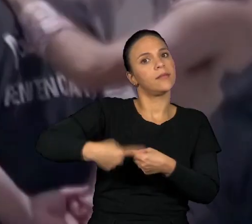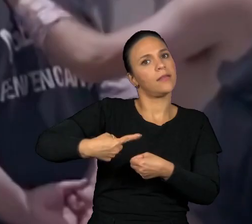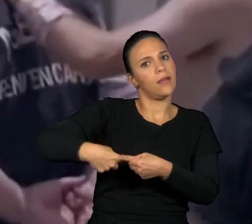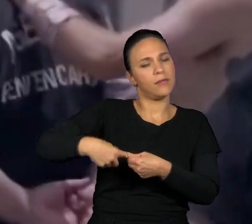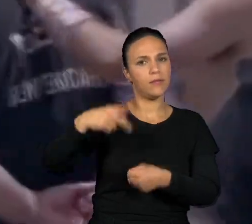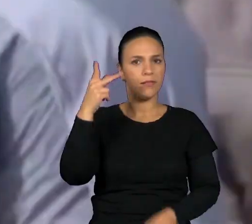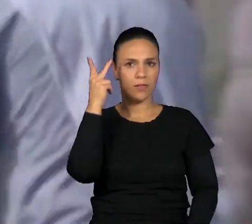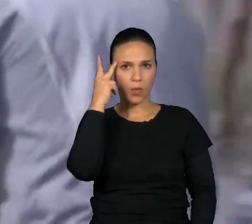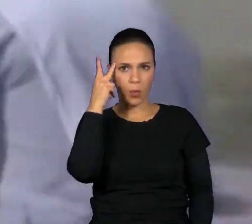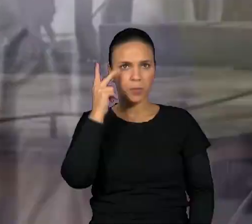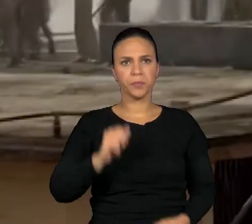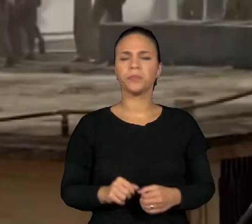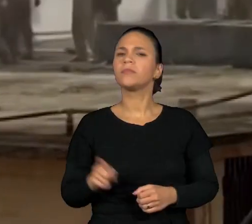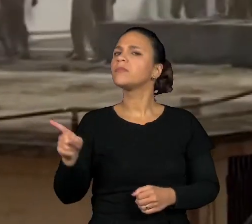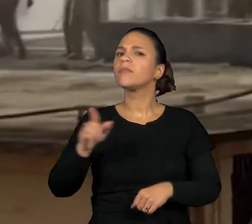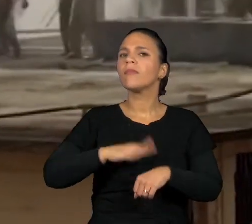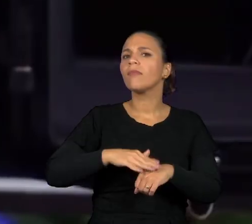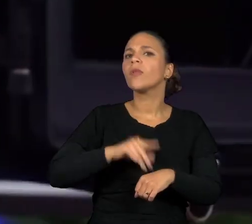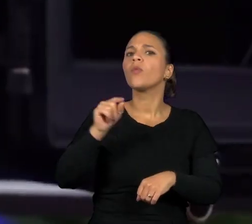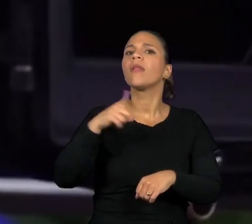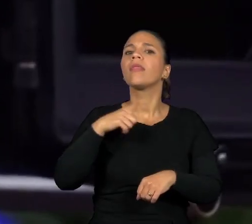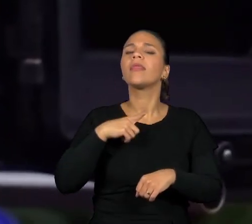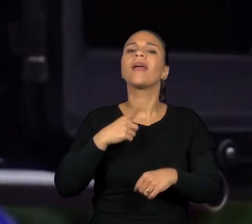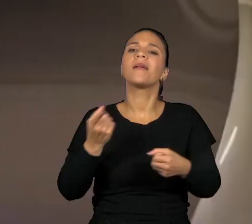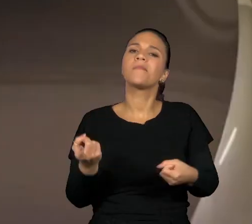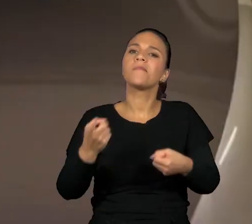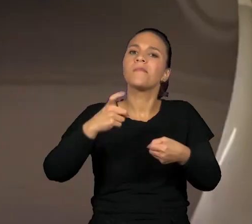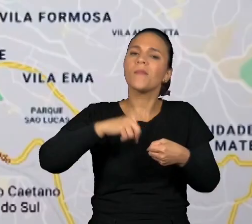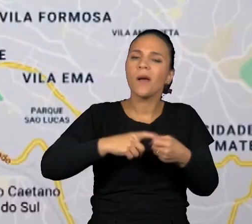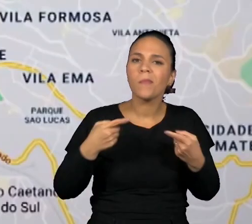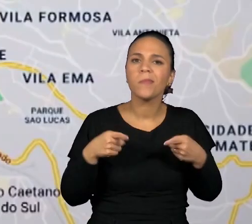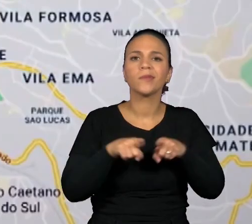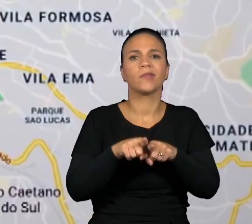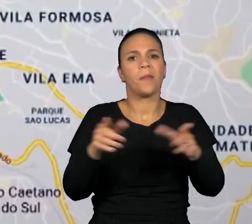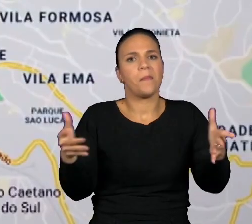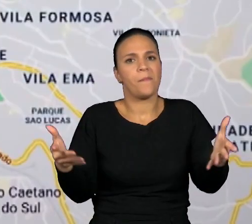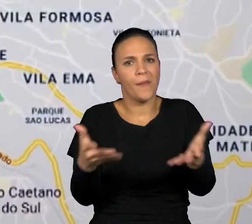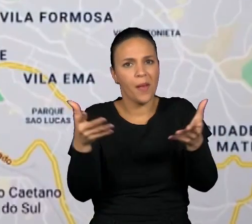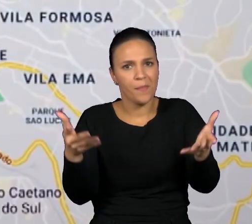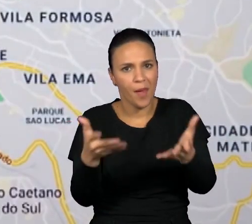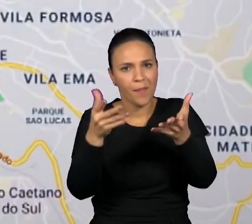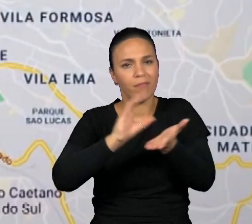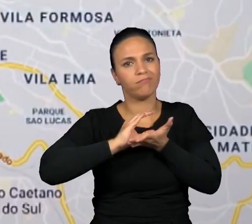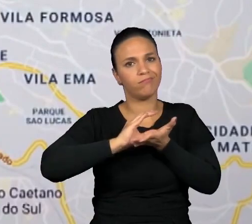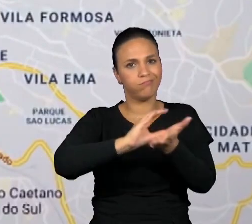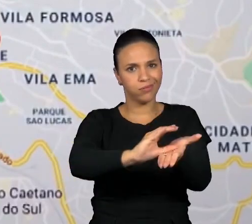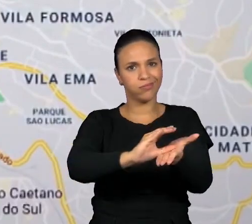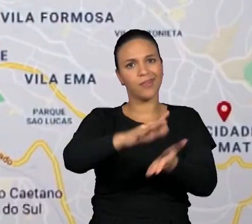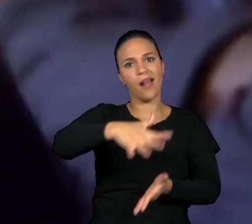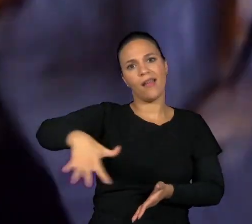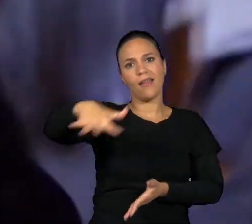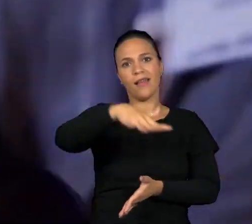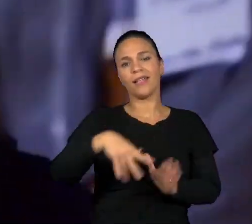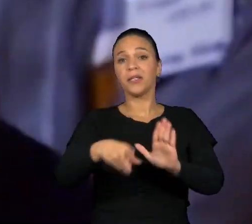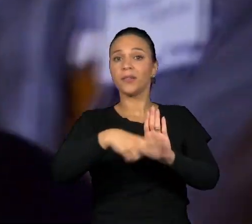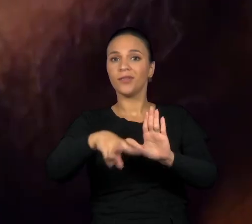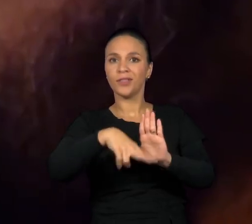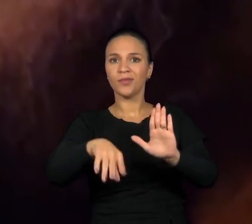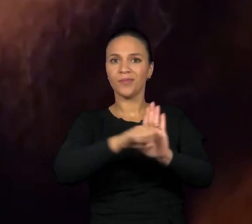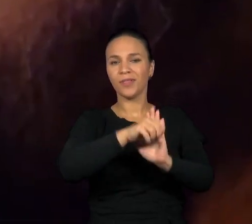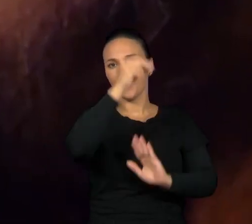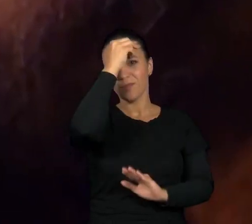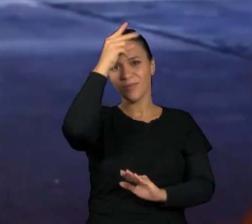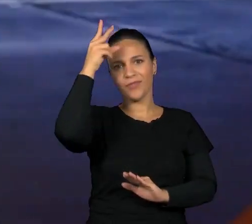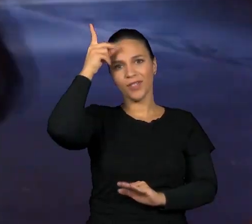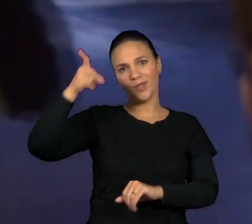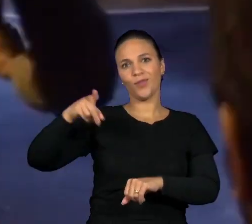SP Cine executa toda a parte de patrocínio, fomento, incentivo para o setor audiovisual que a prefeitura